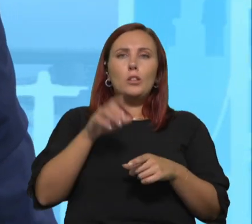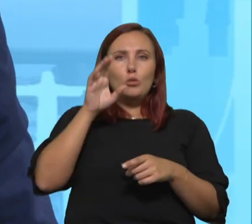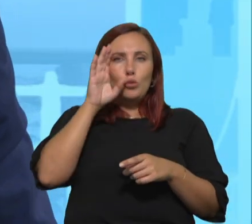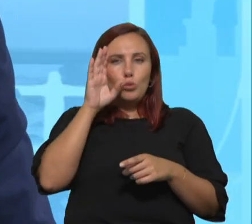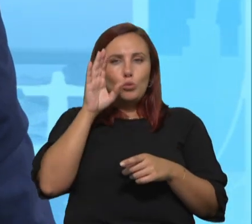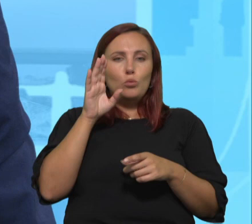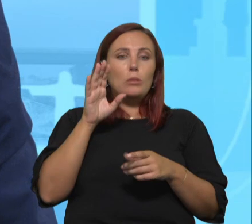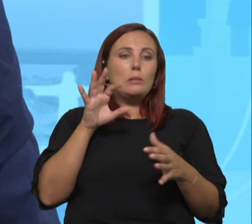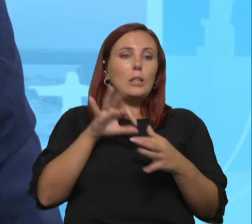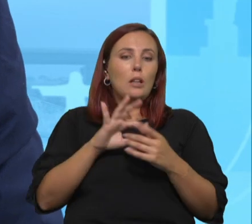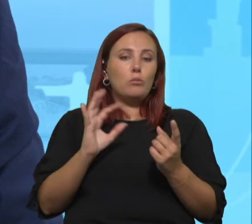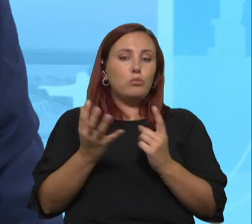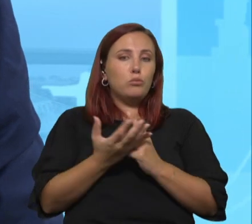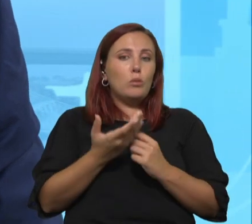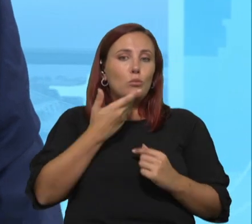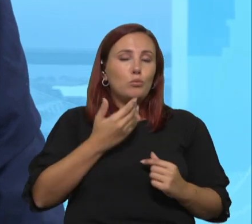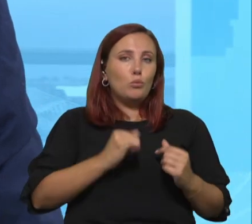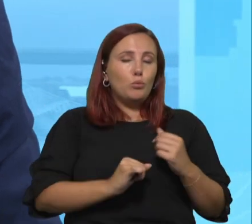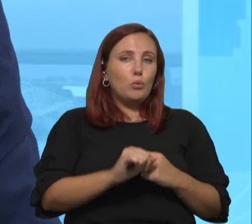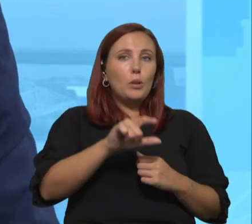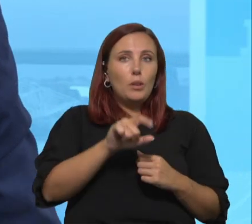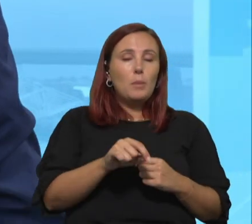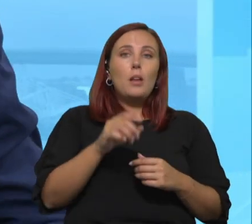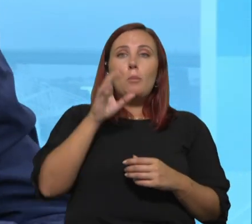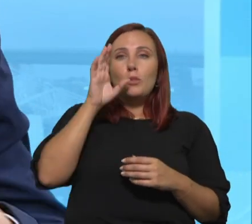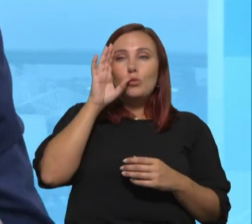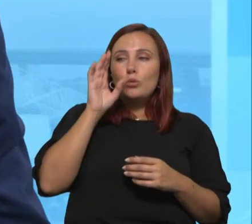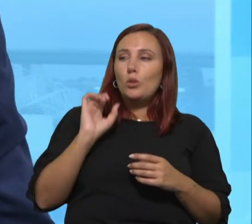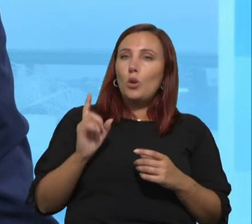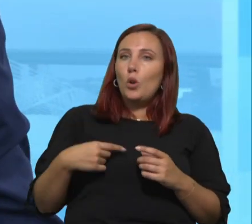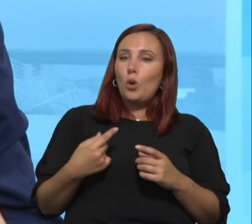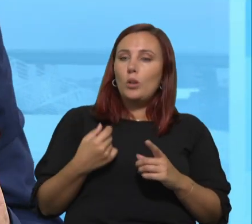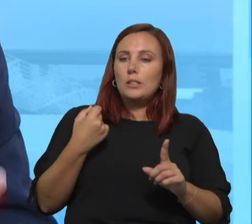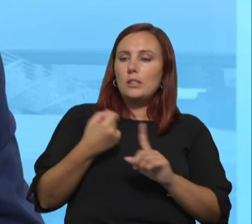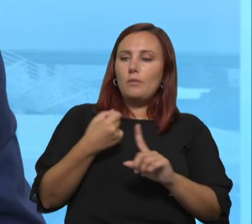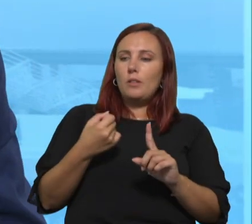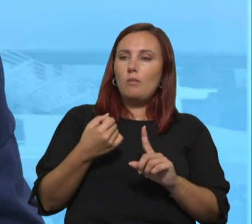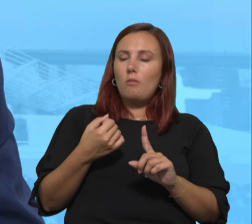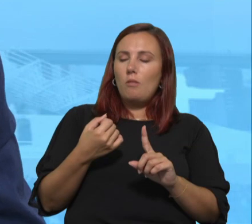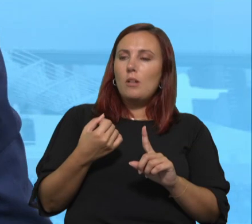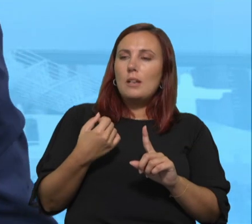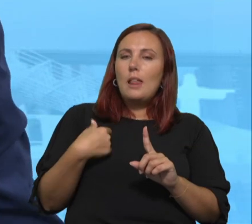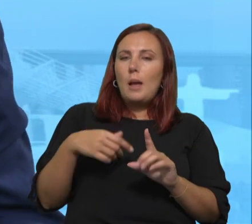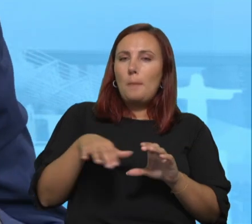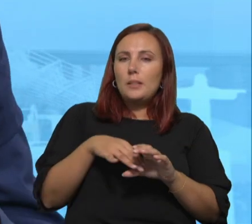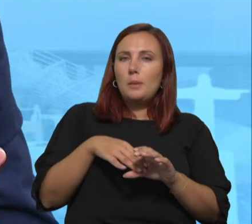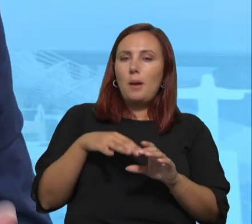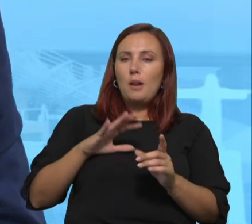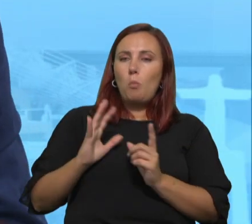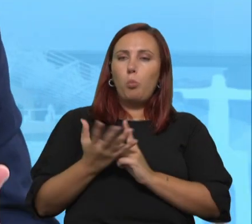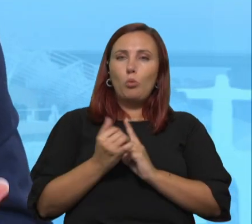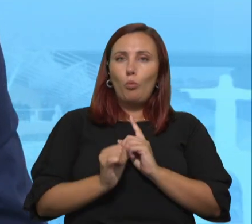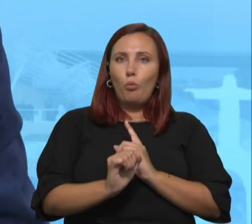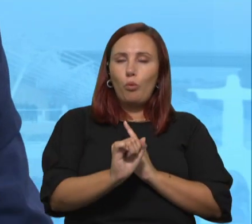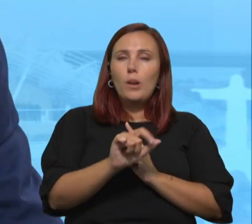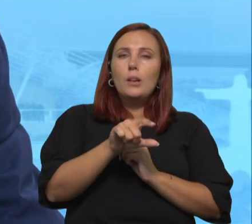universos que eles povoam, uma escuta para a qual somos desafiados a entrar no seu mundo e a escutar